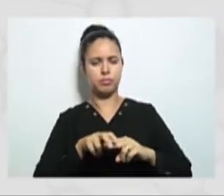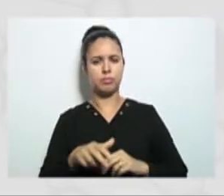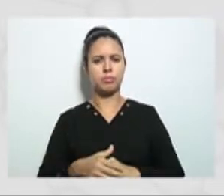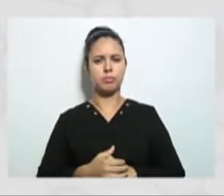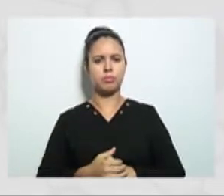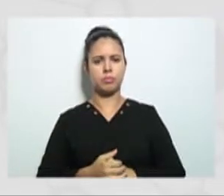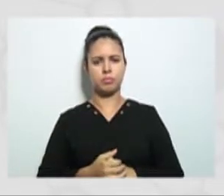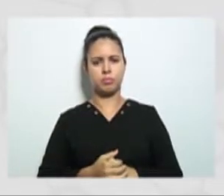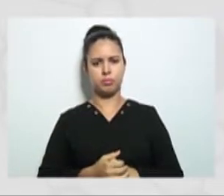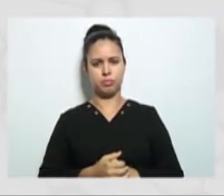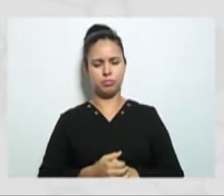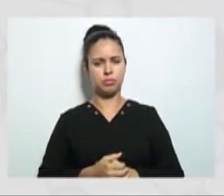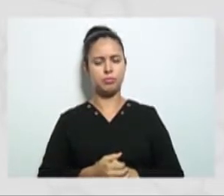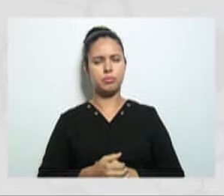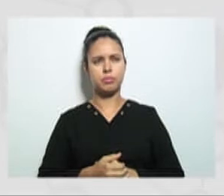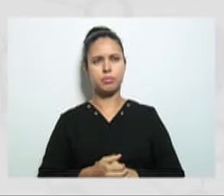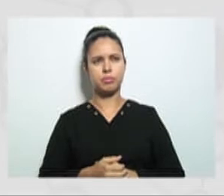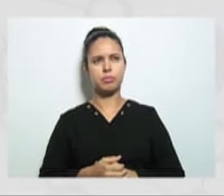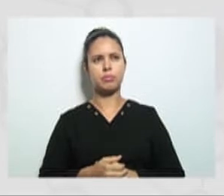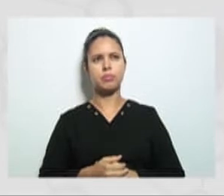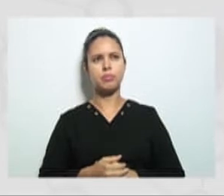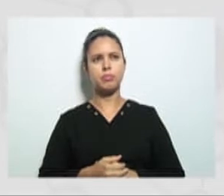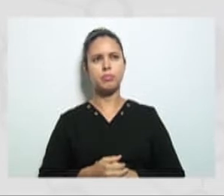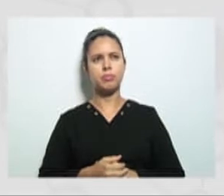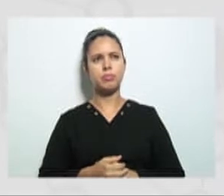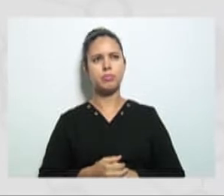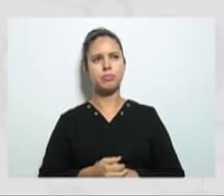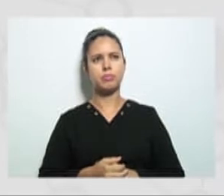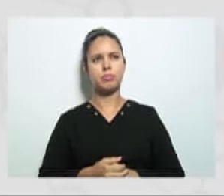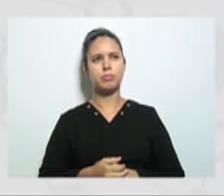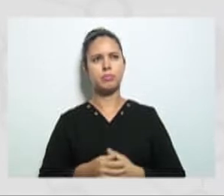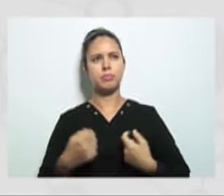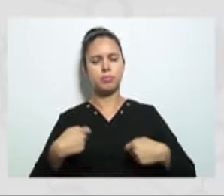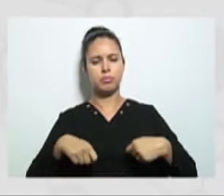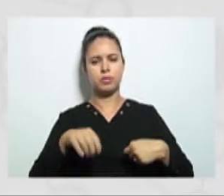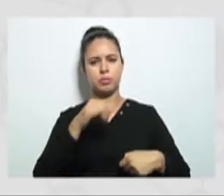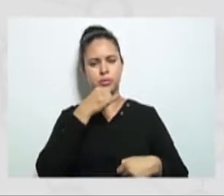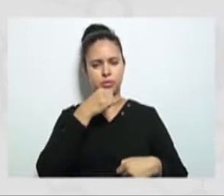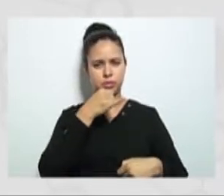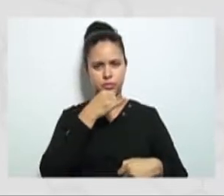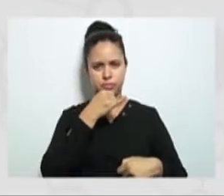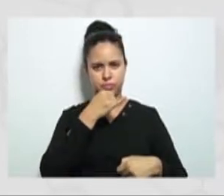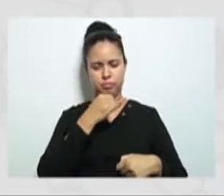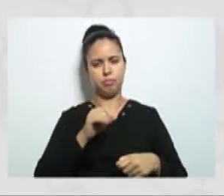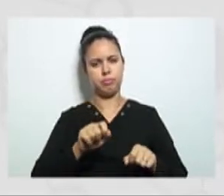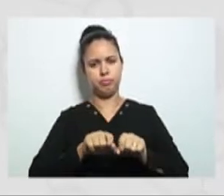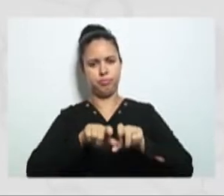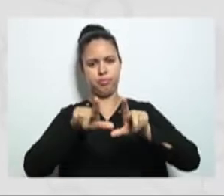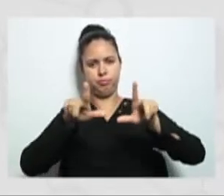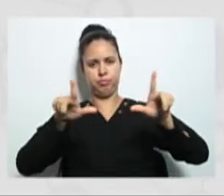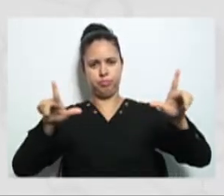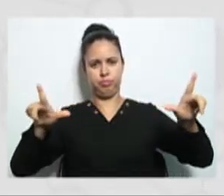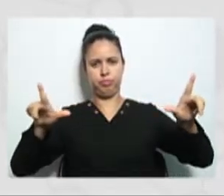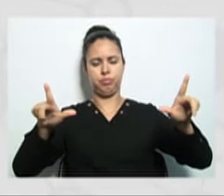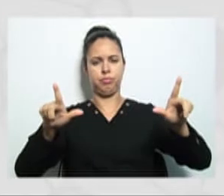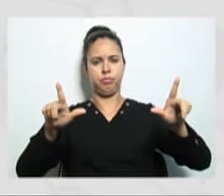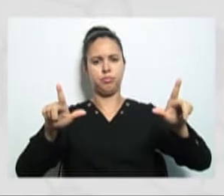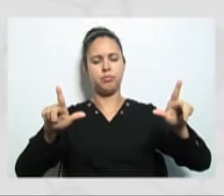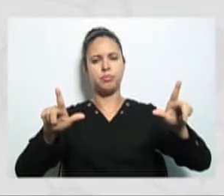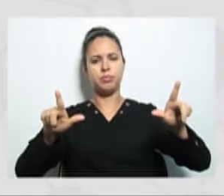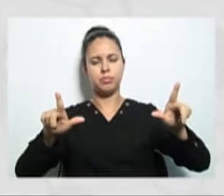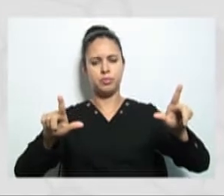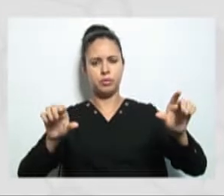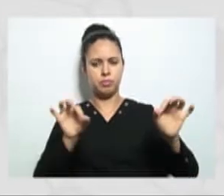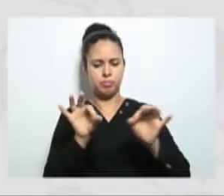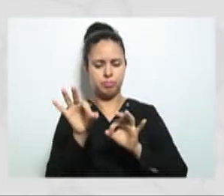Aqui, gente, ó, a gente tem que fazer algumas configurações, tá? Monitor de vídeo e teclado, ele tem que ser ajustável, isso é por lei,